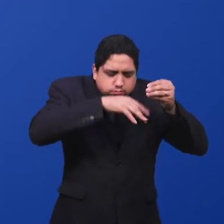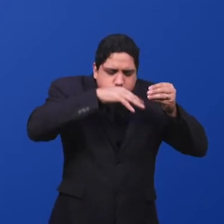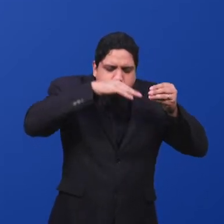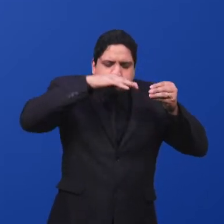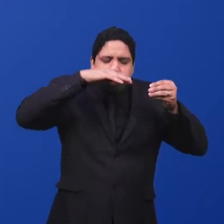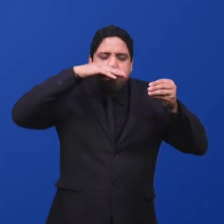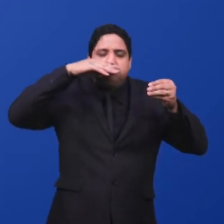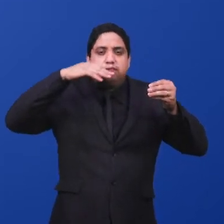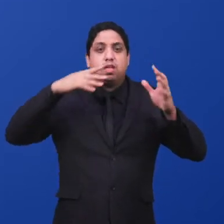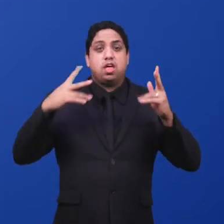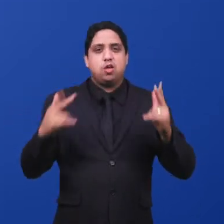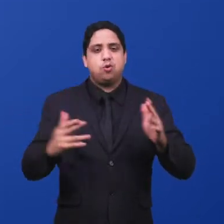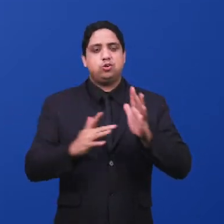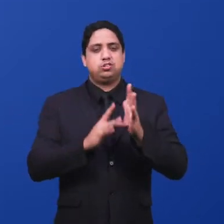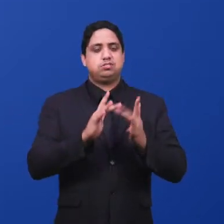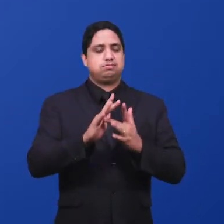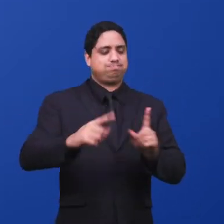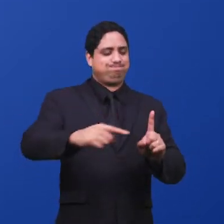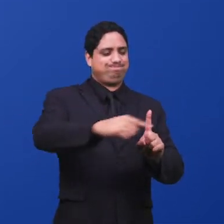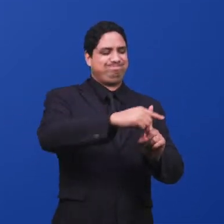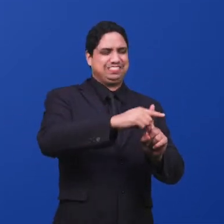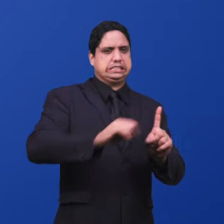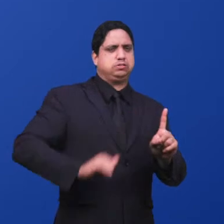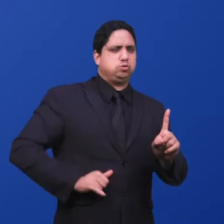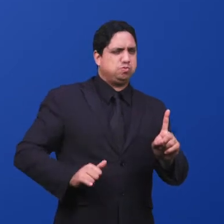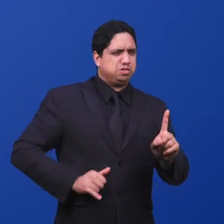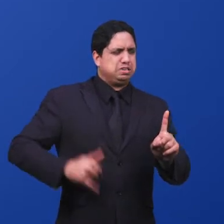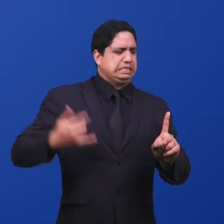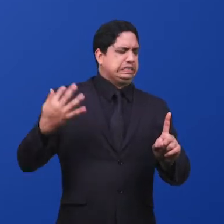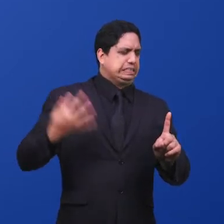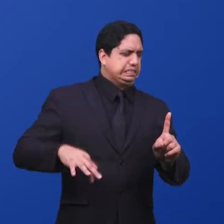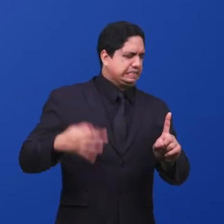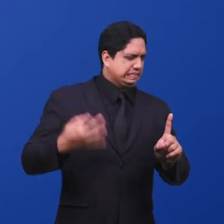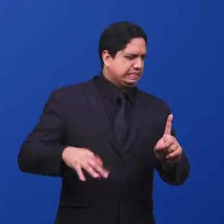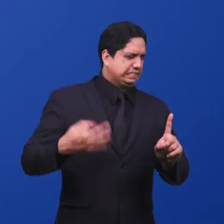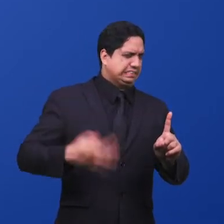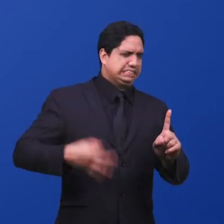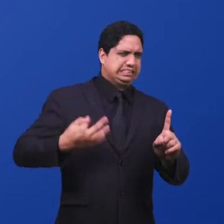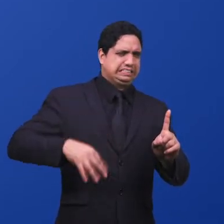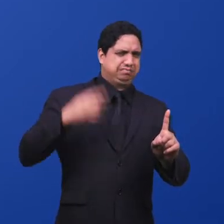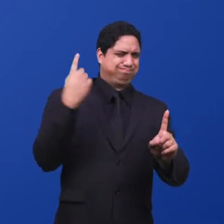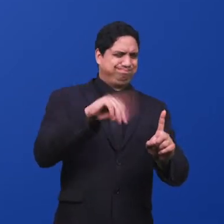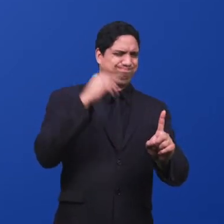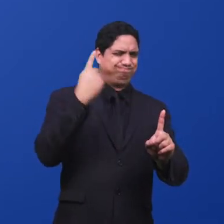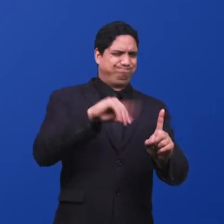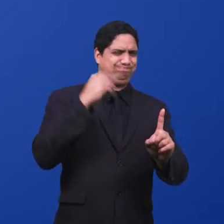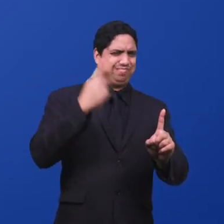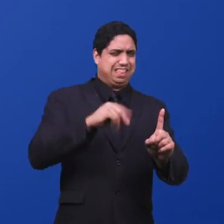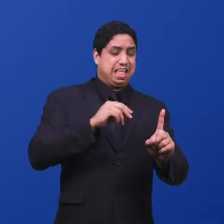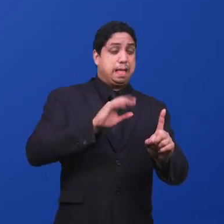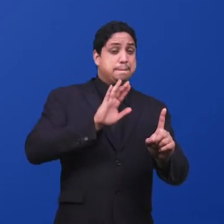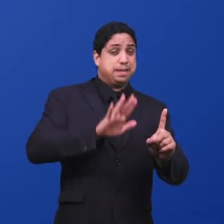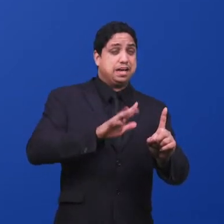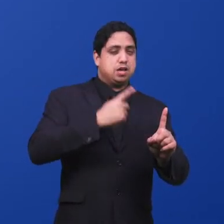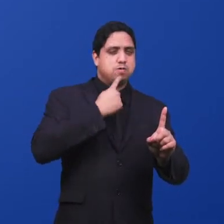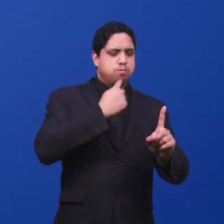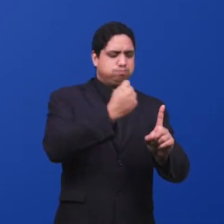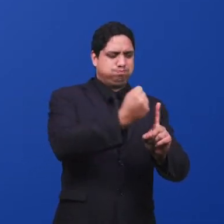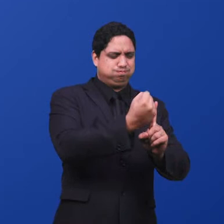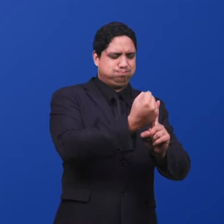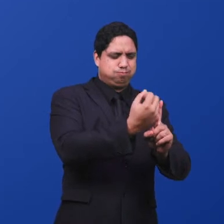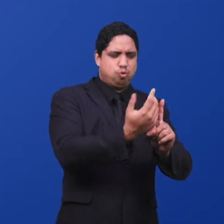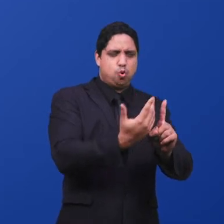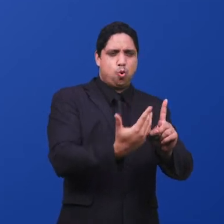cruz, na cruz do Calvário. Quando ele sofreu, quando ele foi traído, pisoteado, assim ele nos deu o perfeito